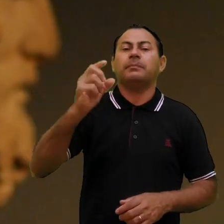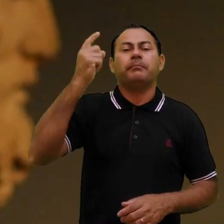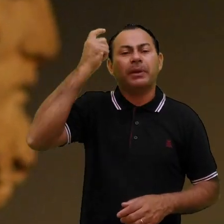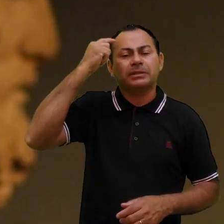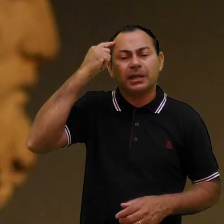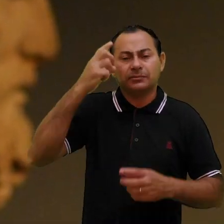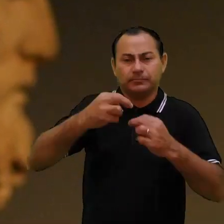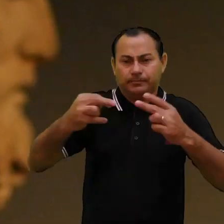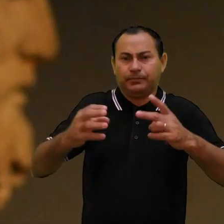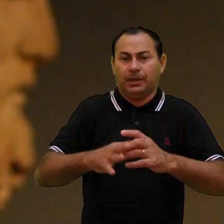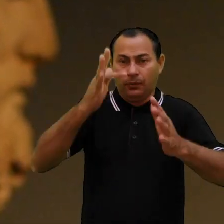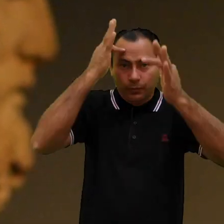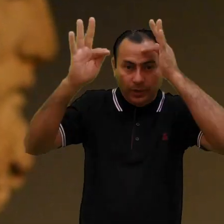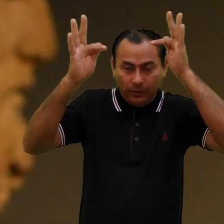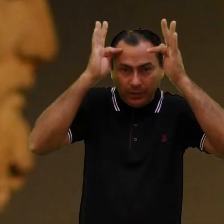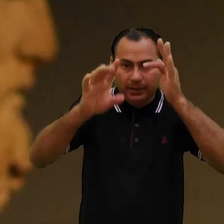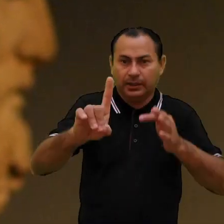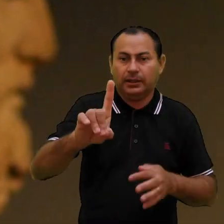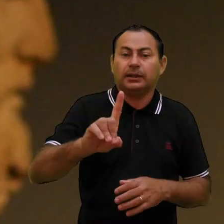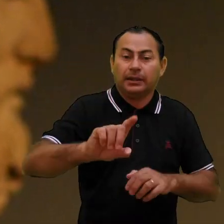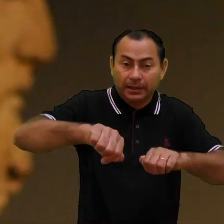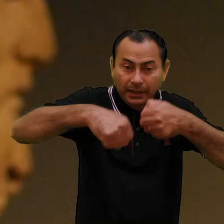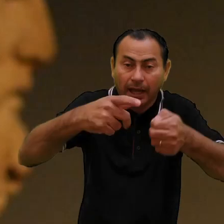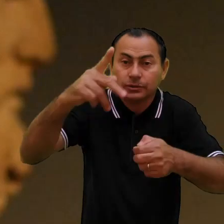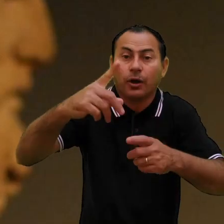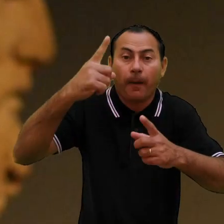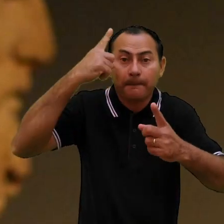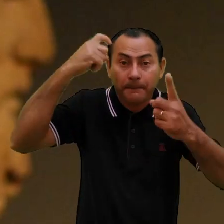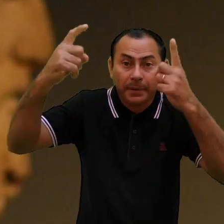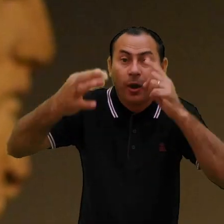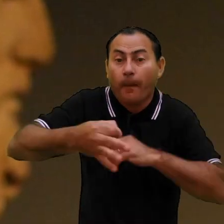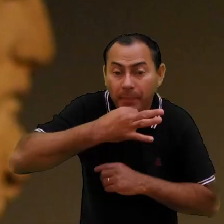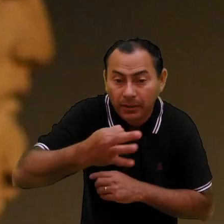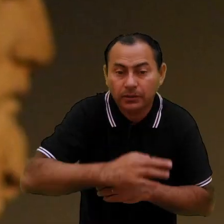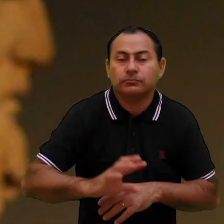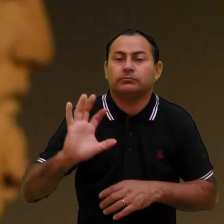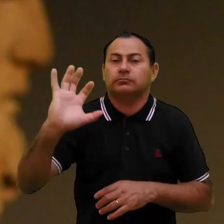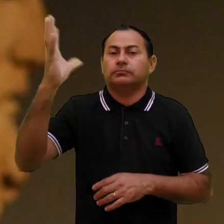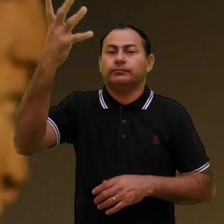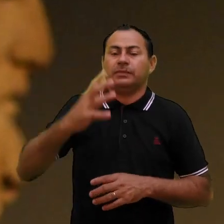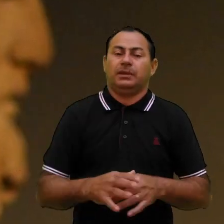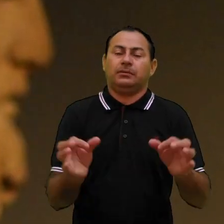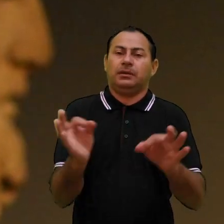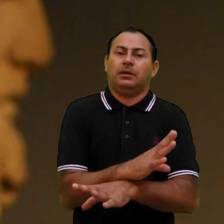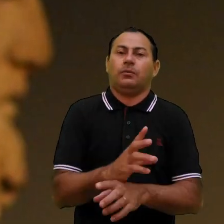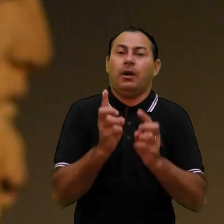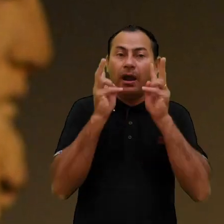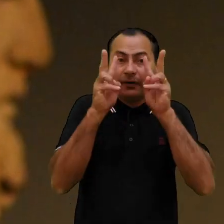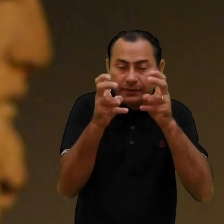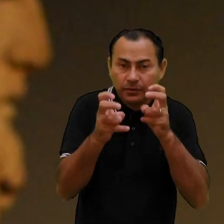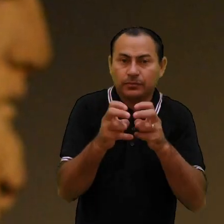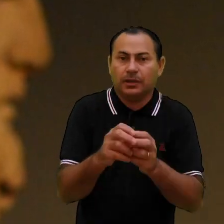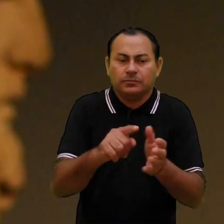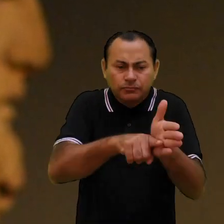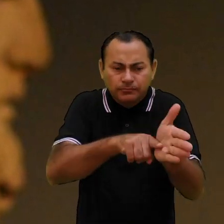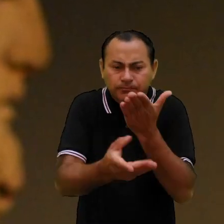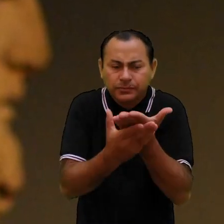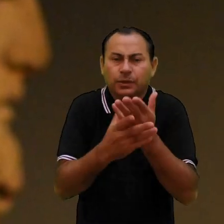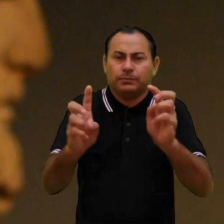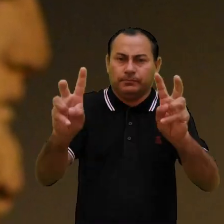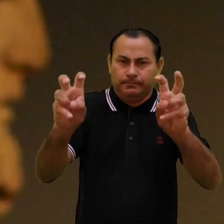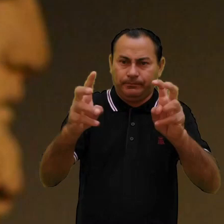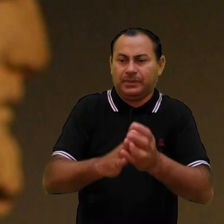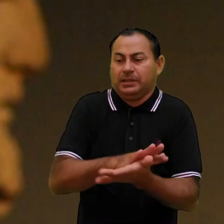isso. O filósofo dá sua opinião sobre a criação, reflete sobre o fenômeno e conclui com a visão agnóstica sobre o